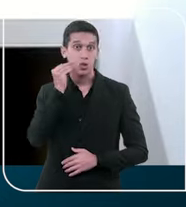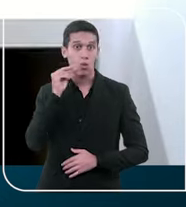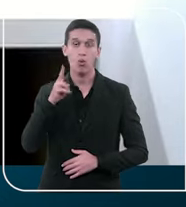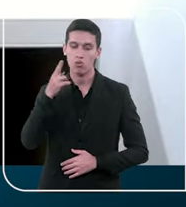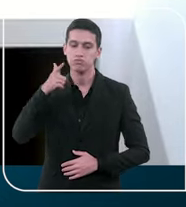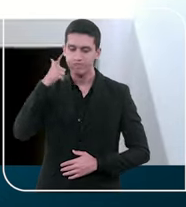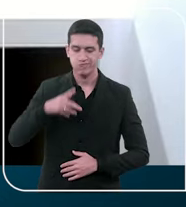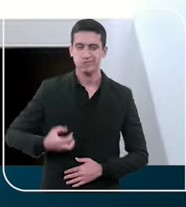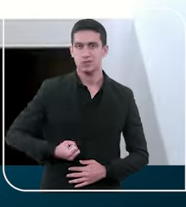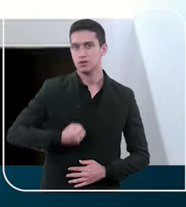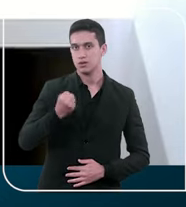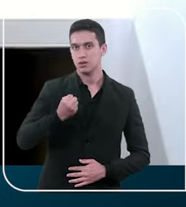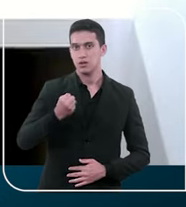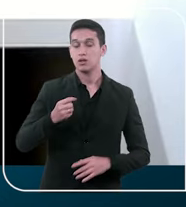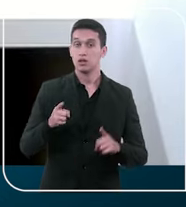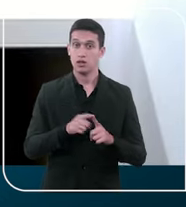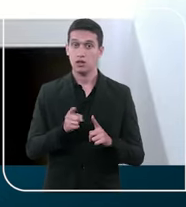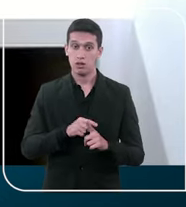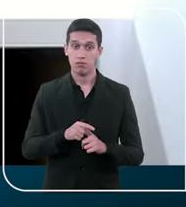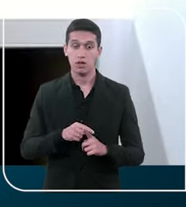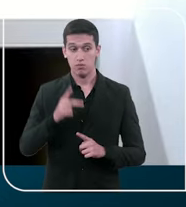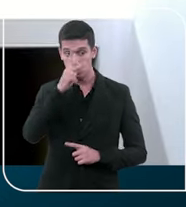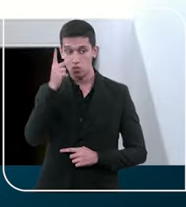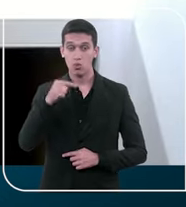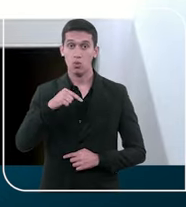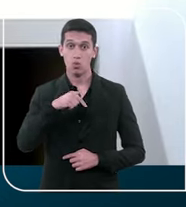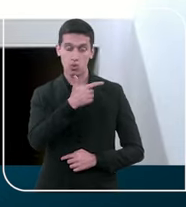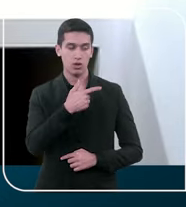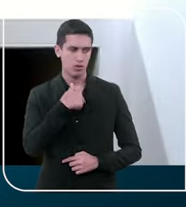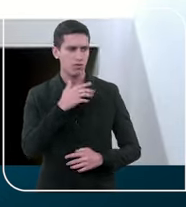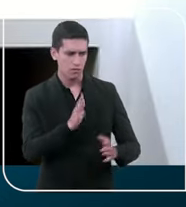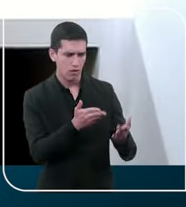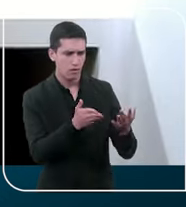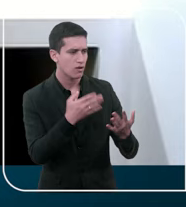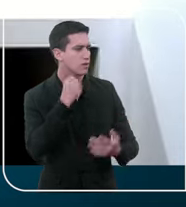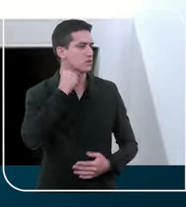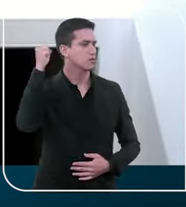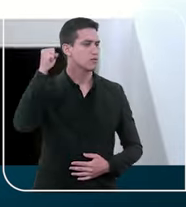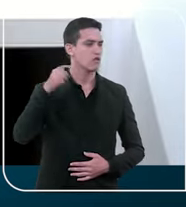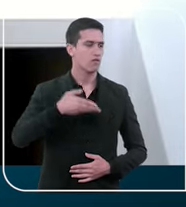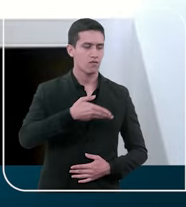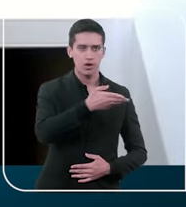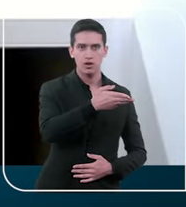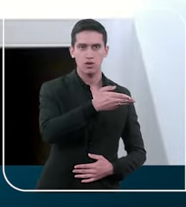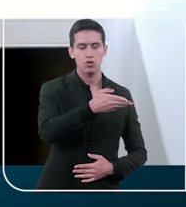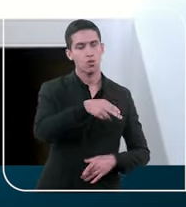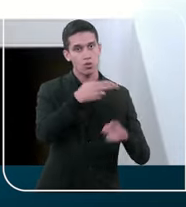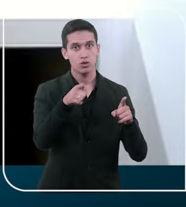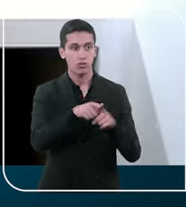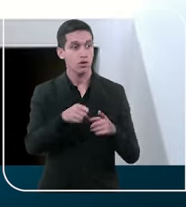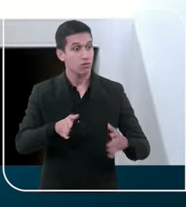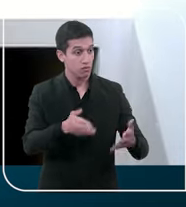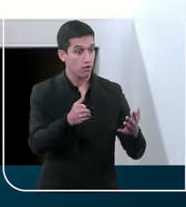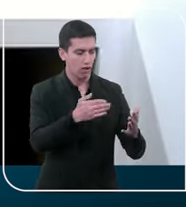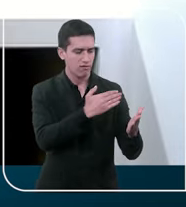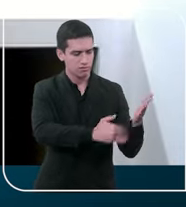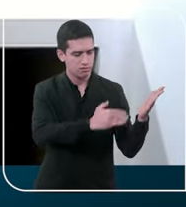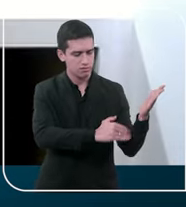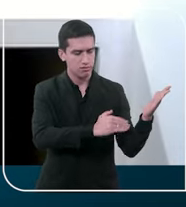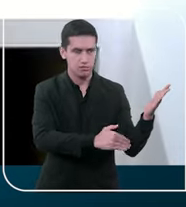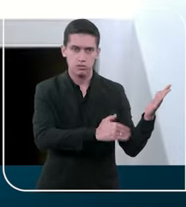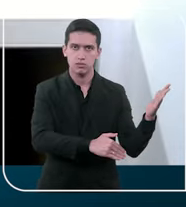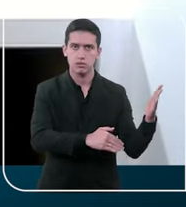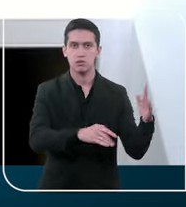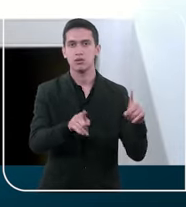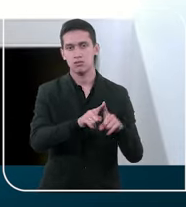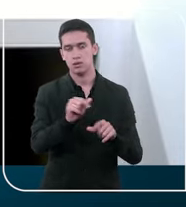o infanticídio e o induzimento ou instigação ao suicídio, que agora também é induzimento e instigação à automutilação, que também